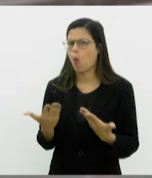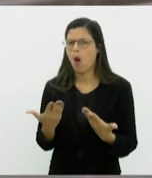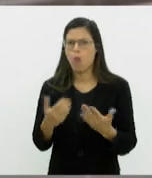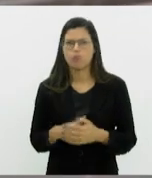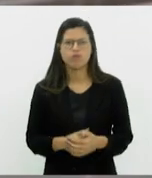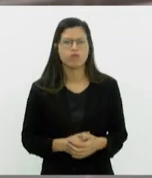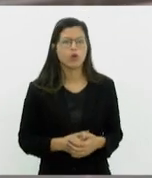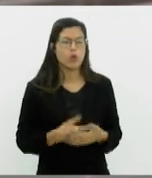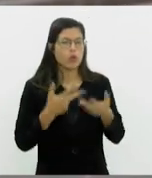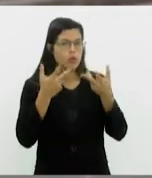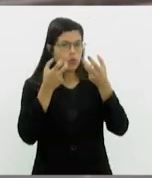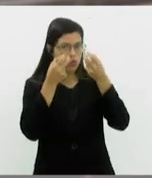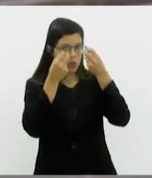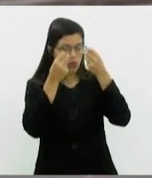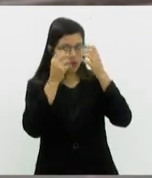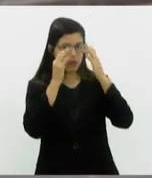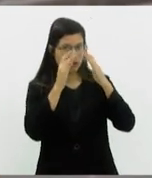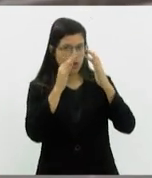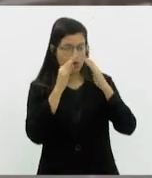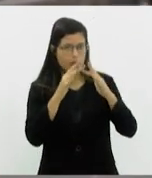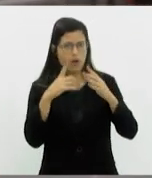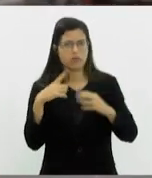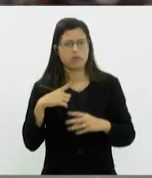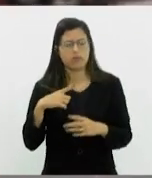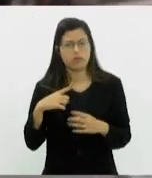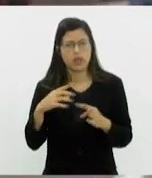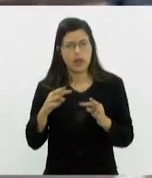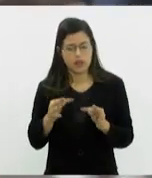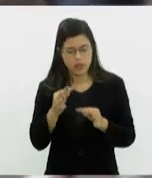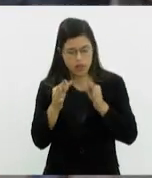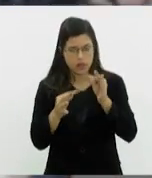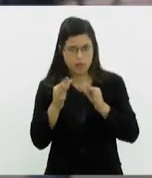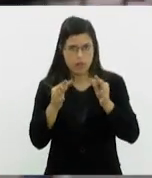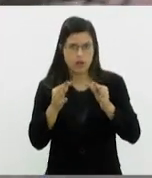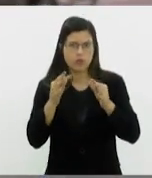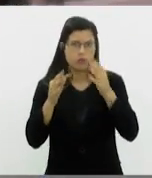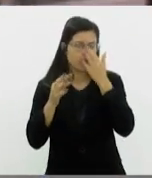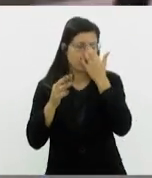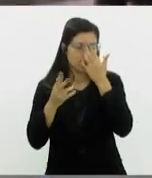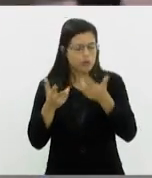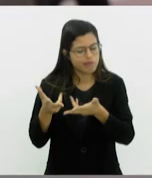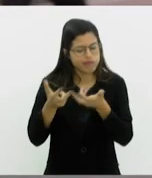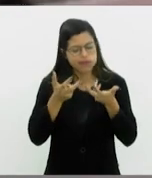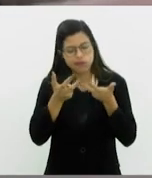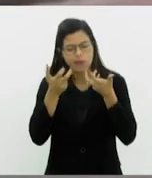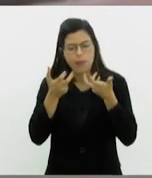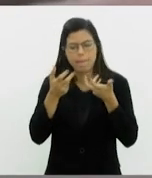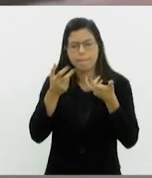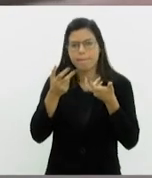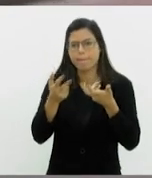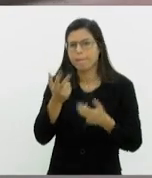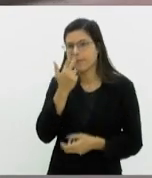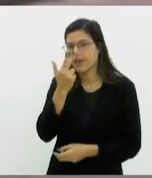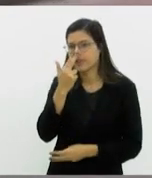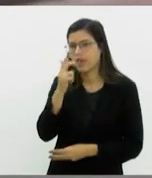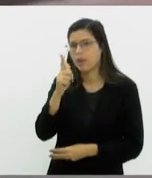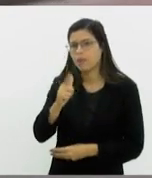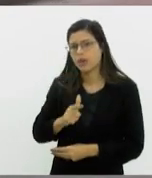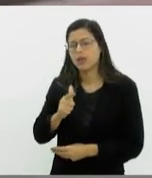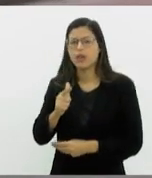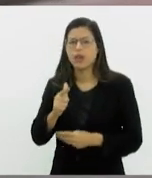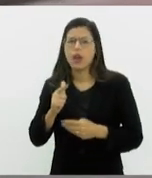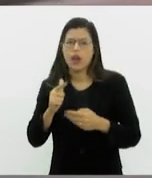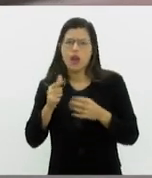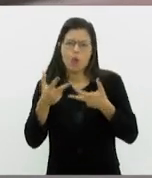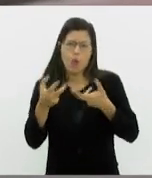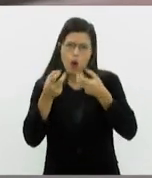tumores cerebrais nós temos tratamentos desde tratamentos por observação, né, quando você vê que é um tumor de características benignas, localizados